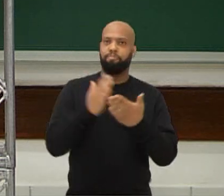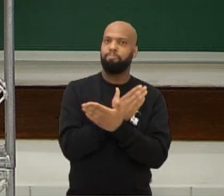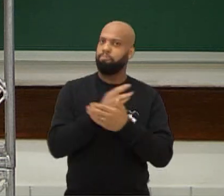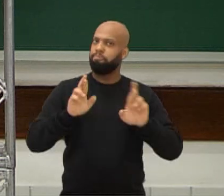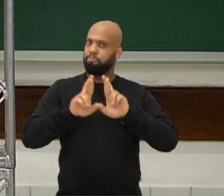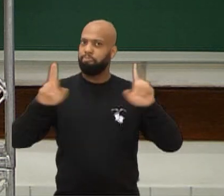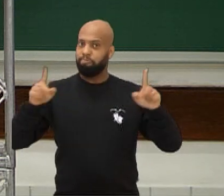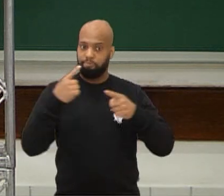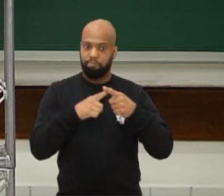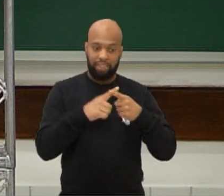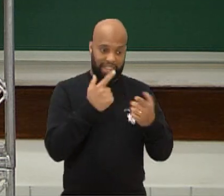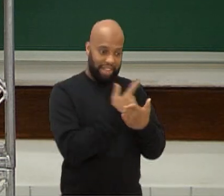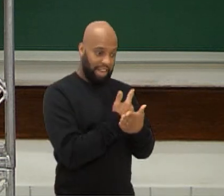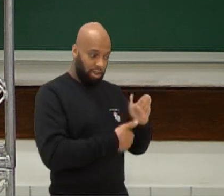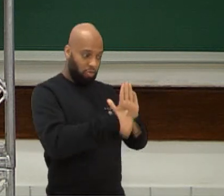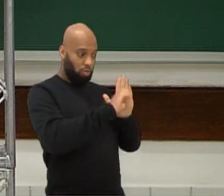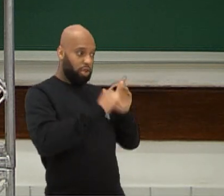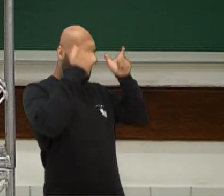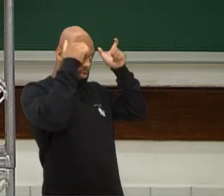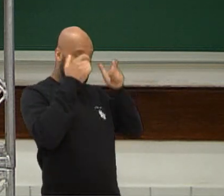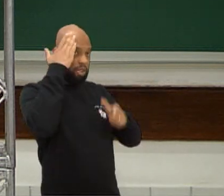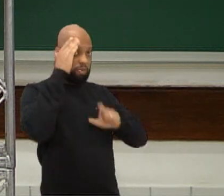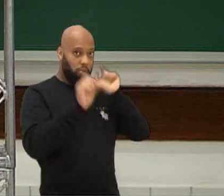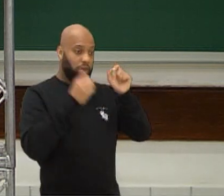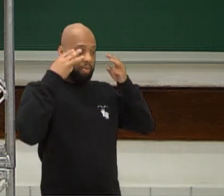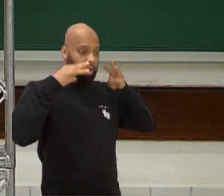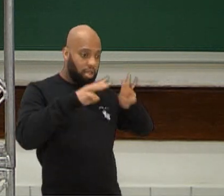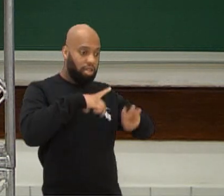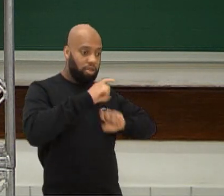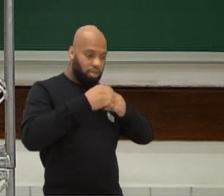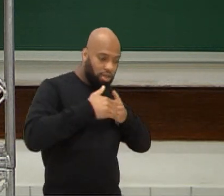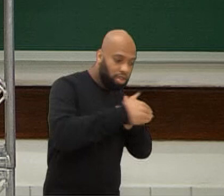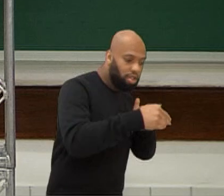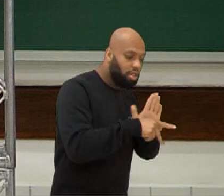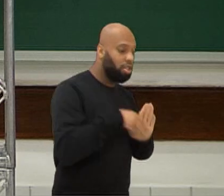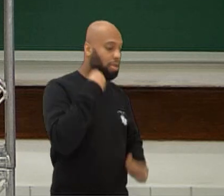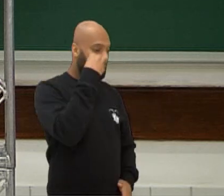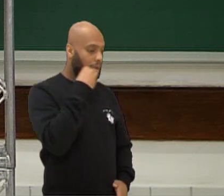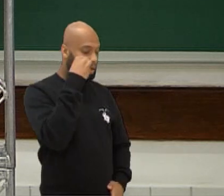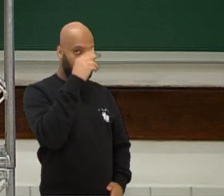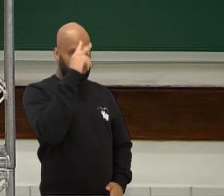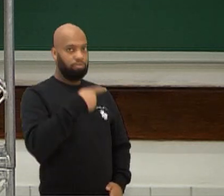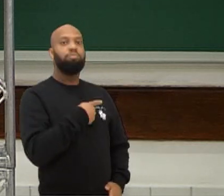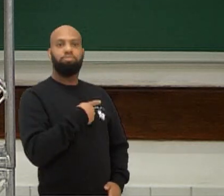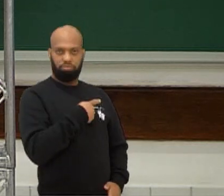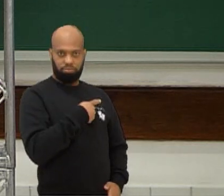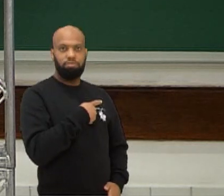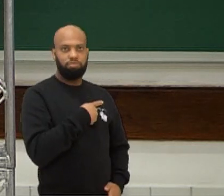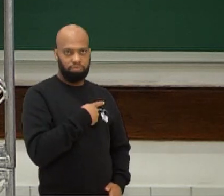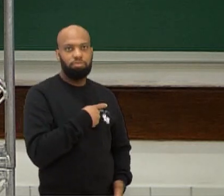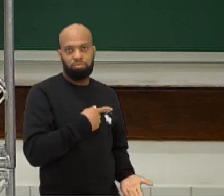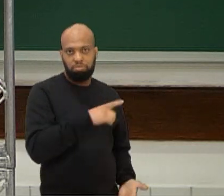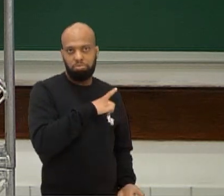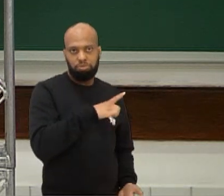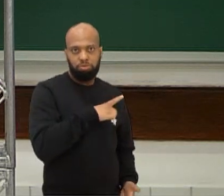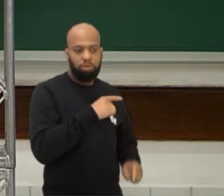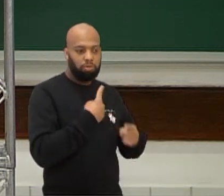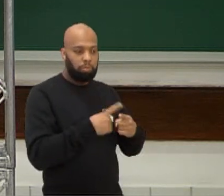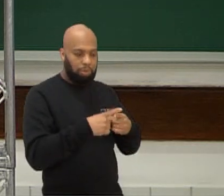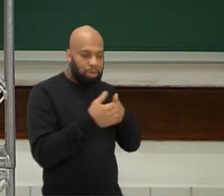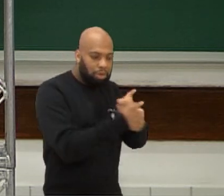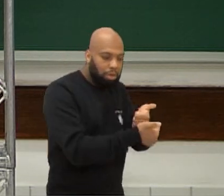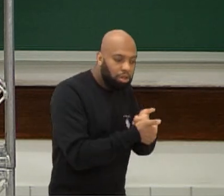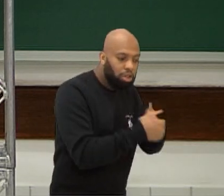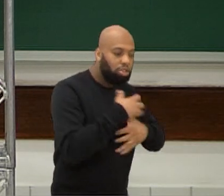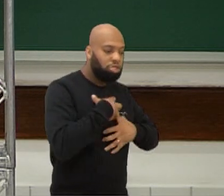diferenças. Lá no livro Príncipe a gente sabe que o Maquiavel partiu da sua própria experiência, né, de ali acompanhar